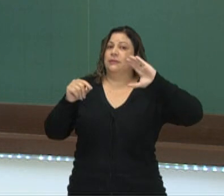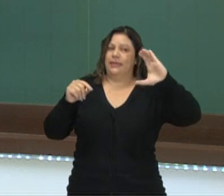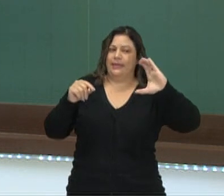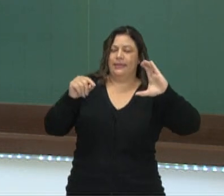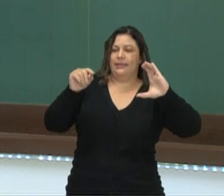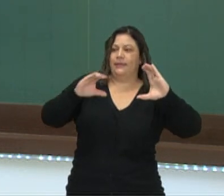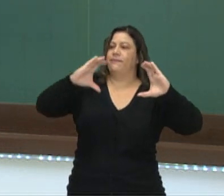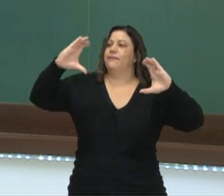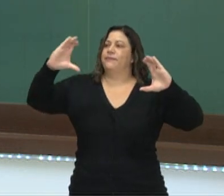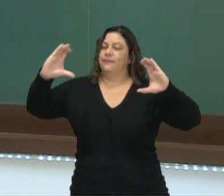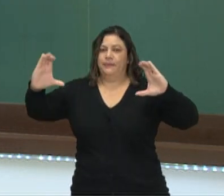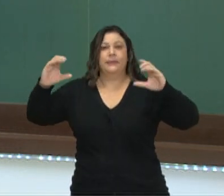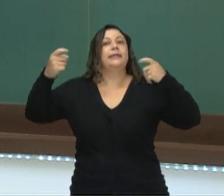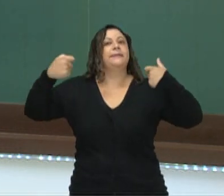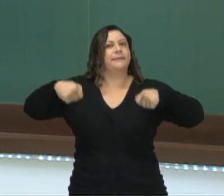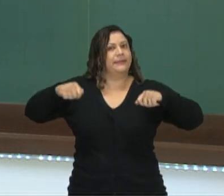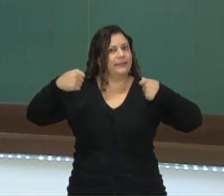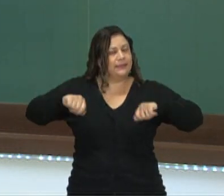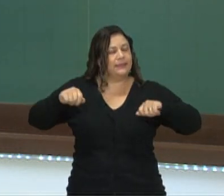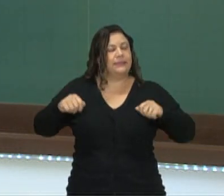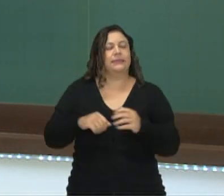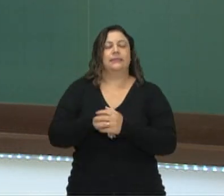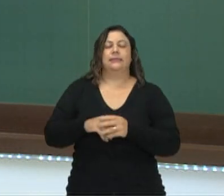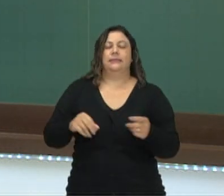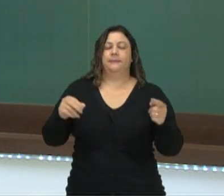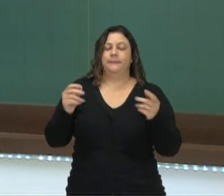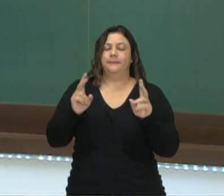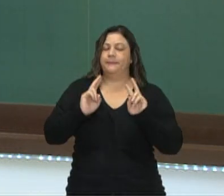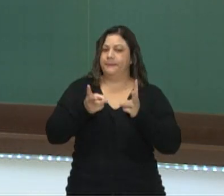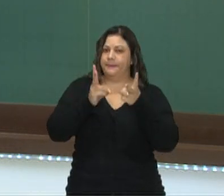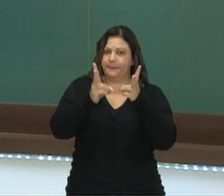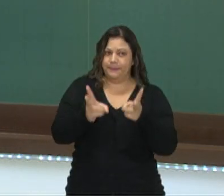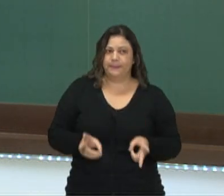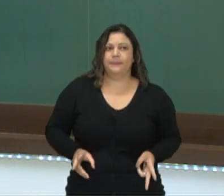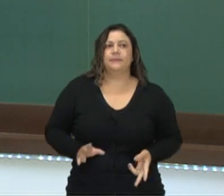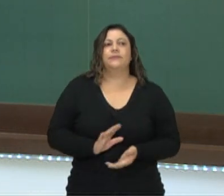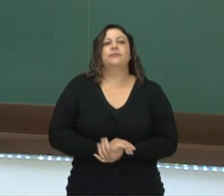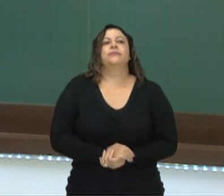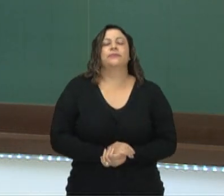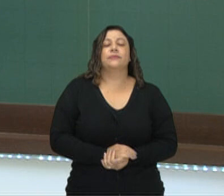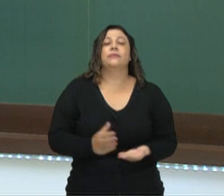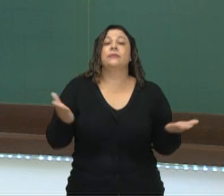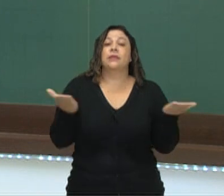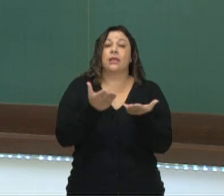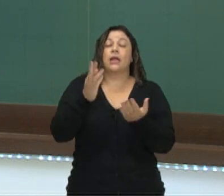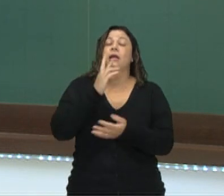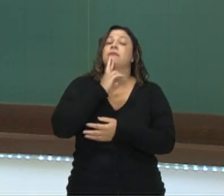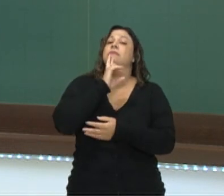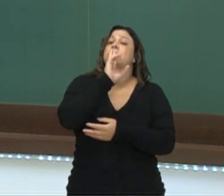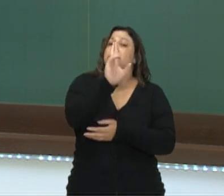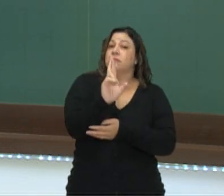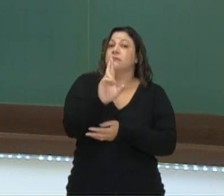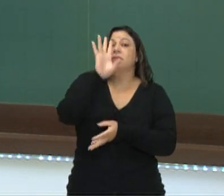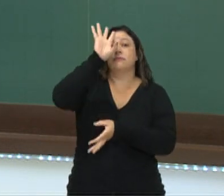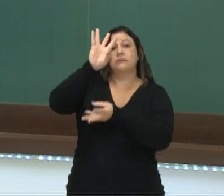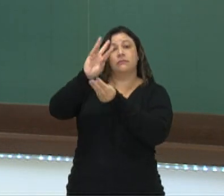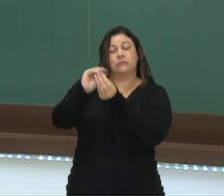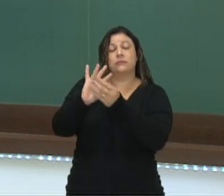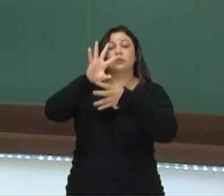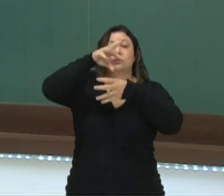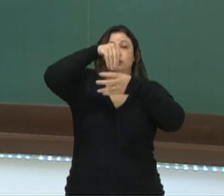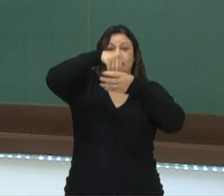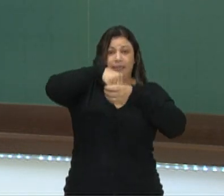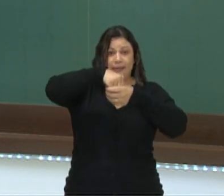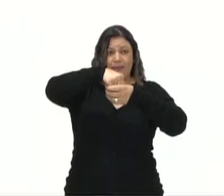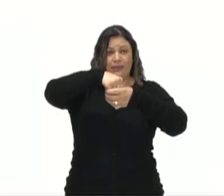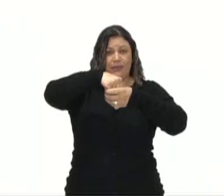Tem um parênteses abrindo, tem que ter um parênteses fechando e assim por diante. Agora resolvemos, né, o que está dentro